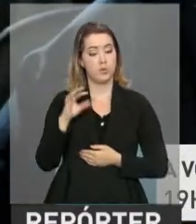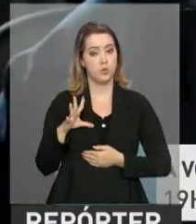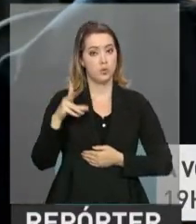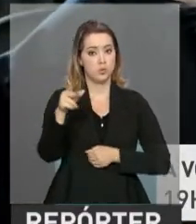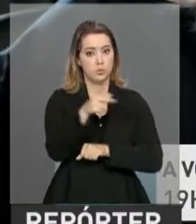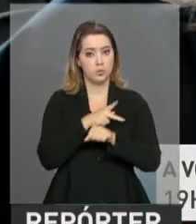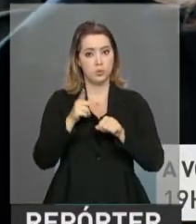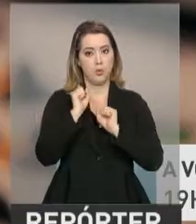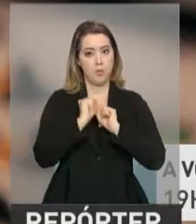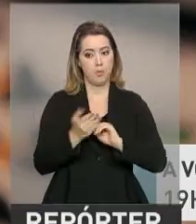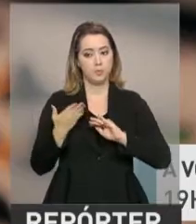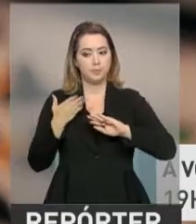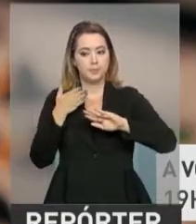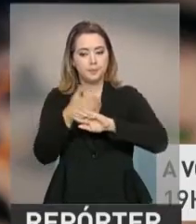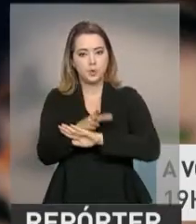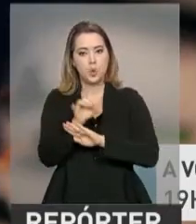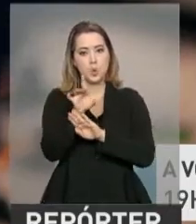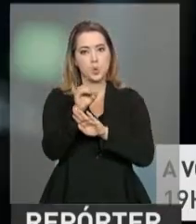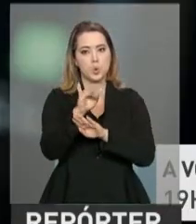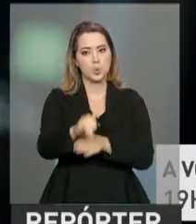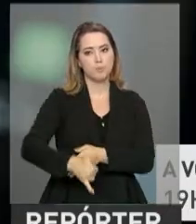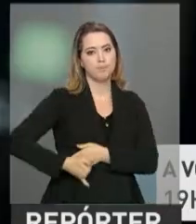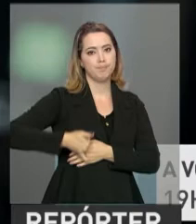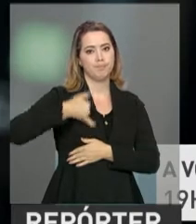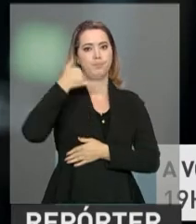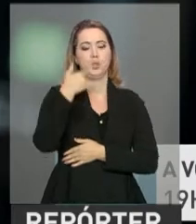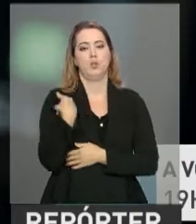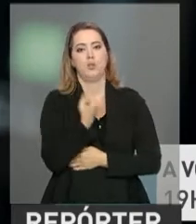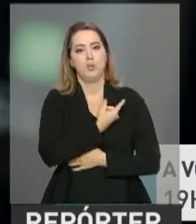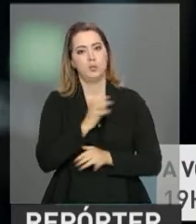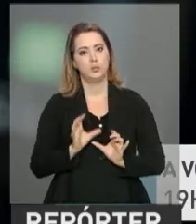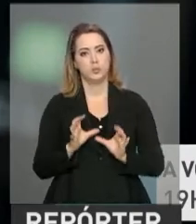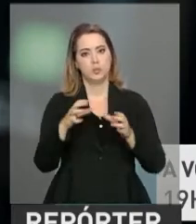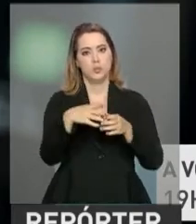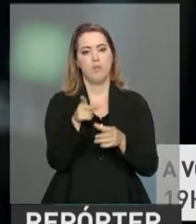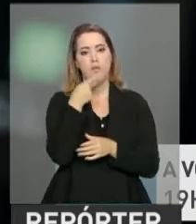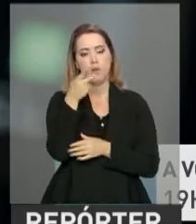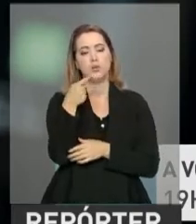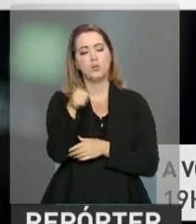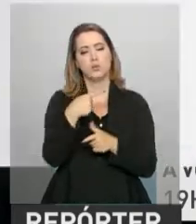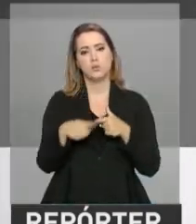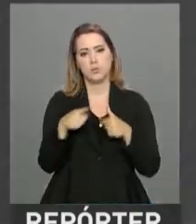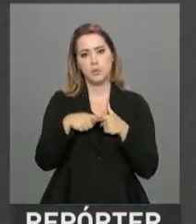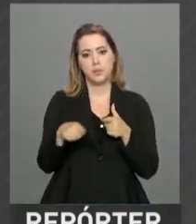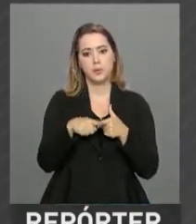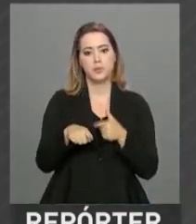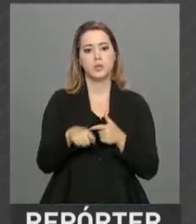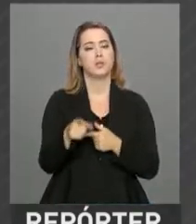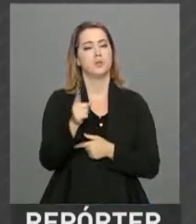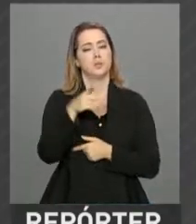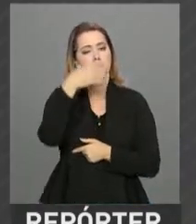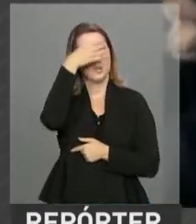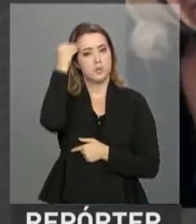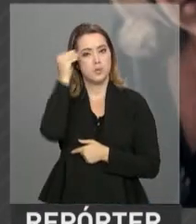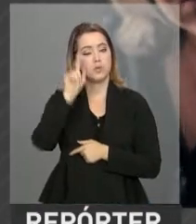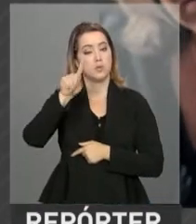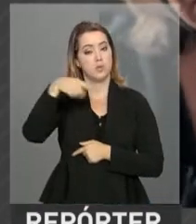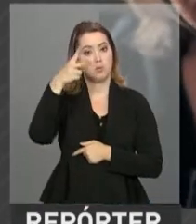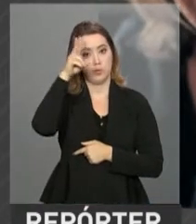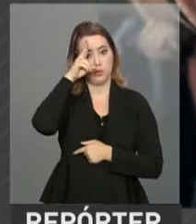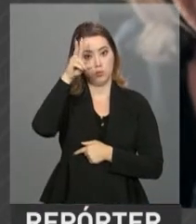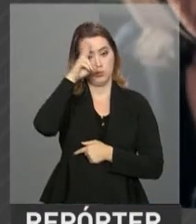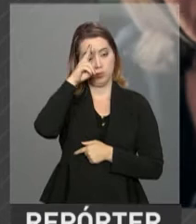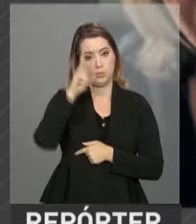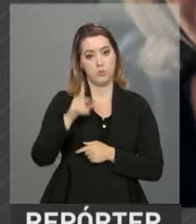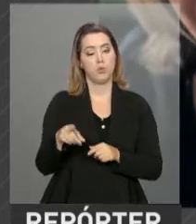poder participar da volta do brasil ligando anos para nossa equipe contando o seu problema não esqueça na próxima segunda-feira o